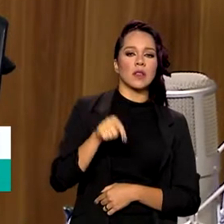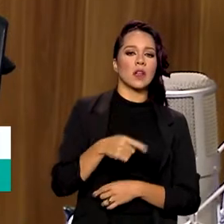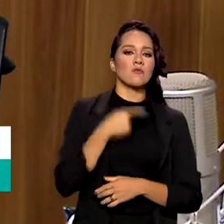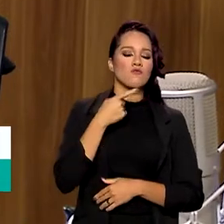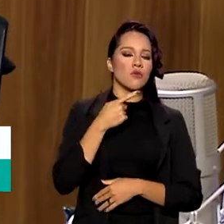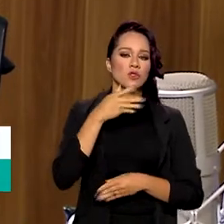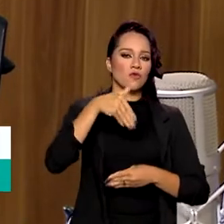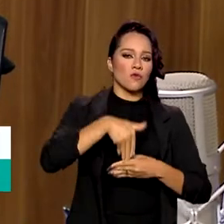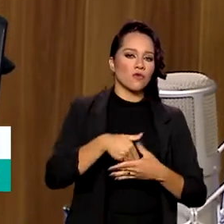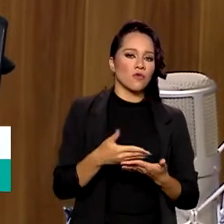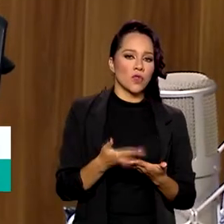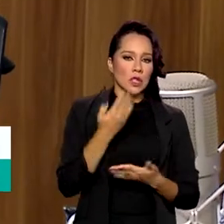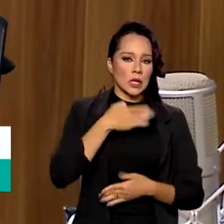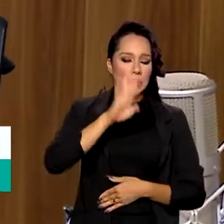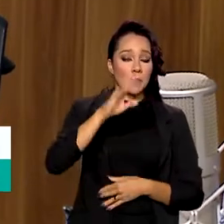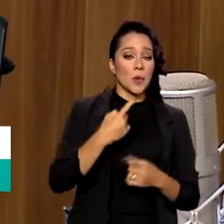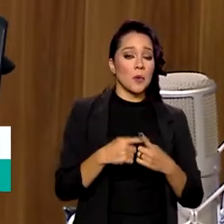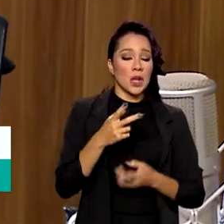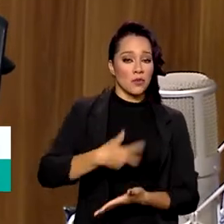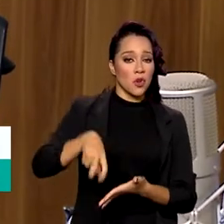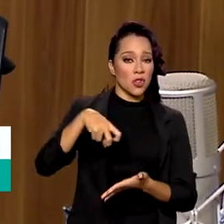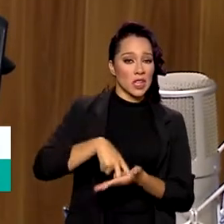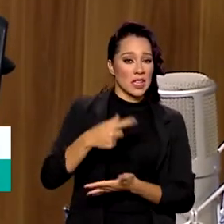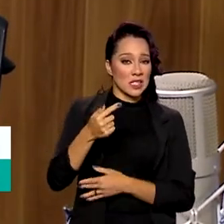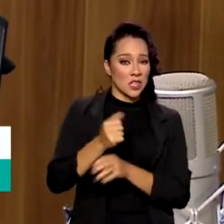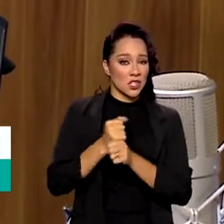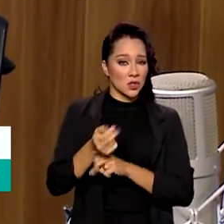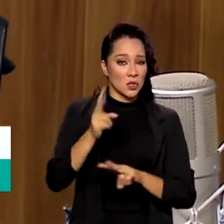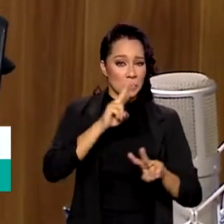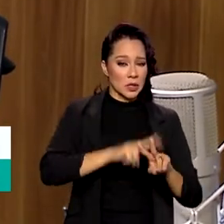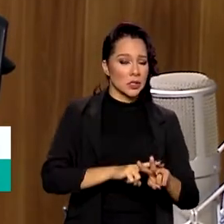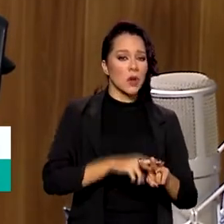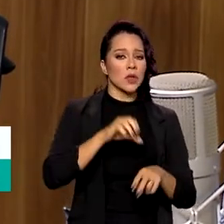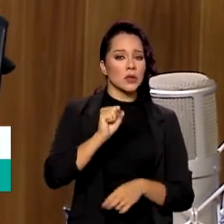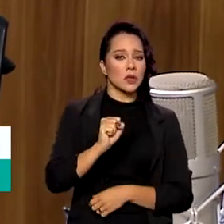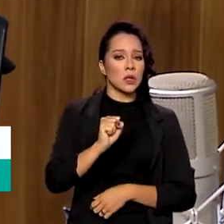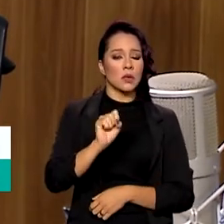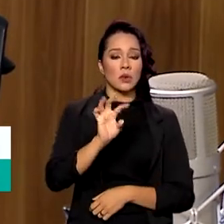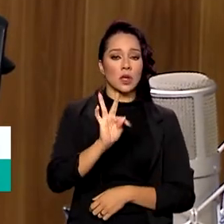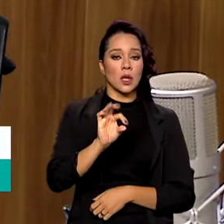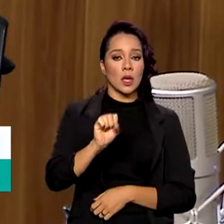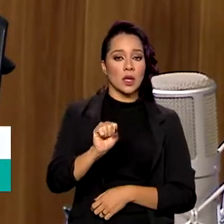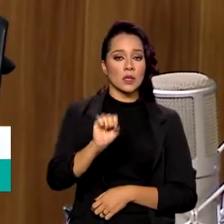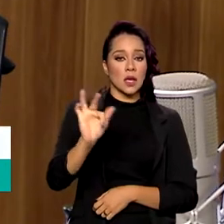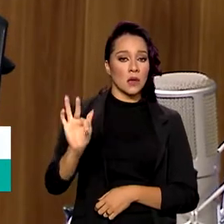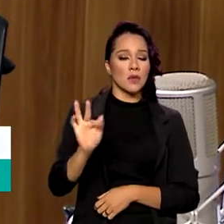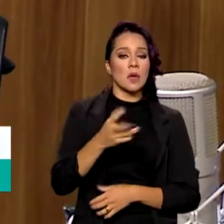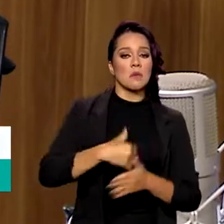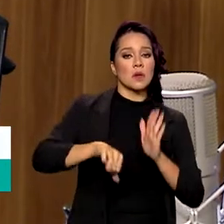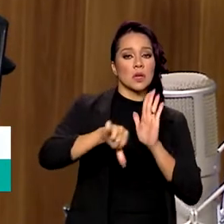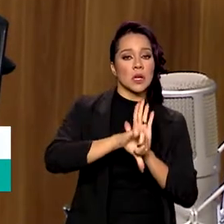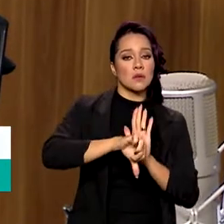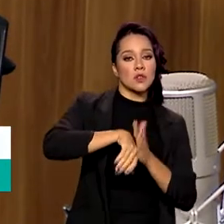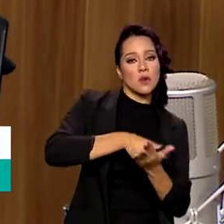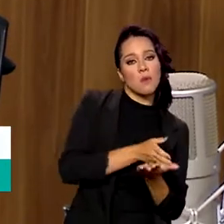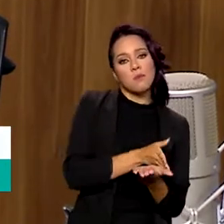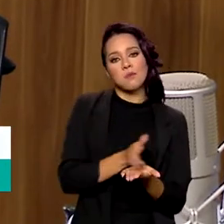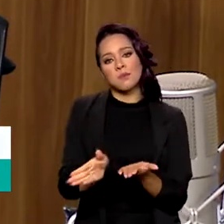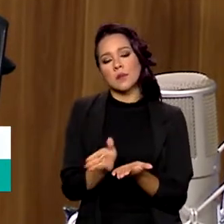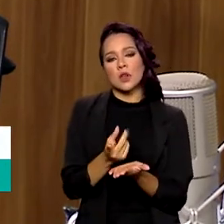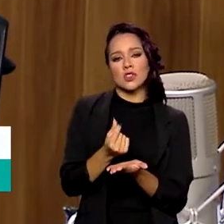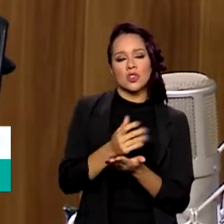inelegível é que Jefferson foi condenado a sete anos de prisão no Supremo Tribunal Federal pelos crimes de corrupção e